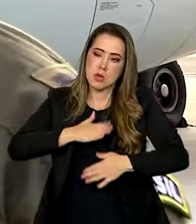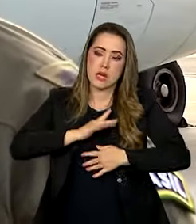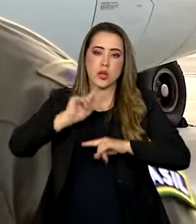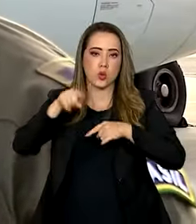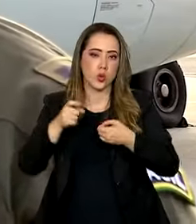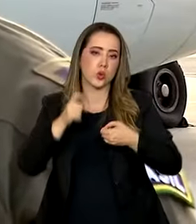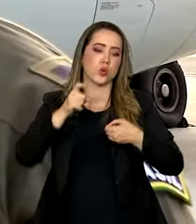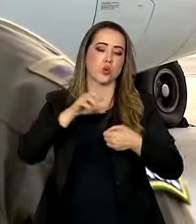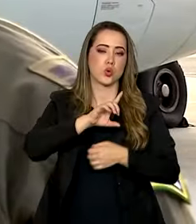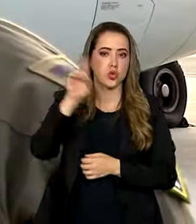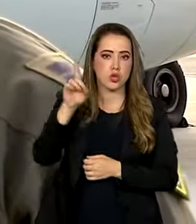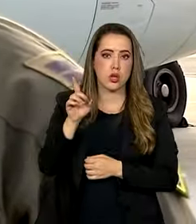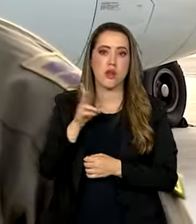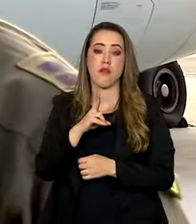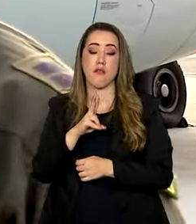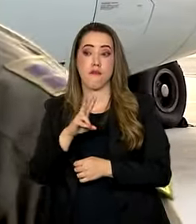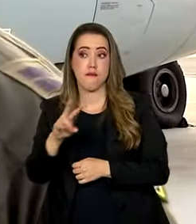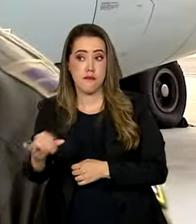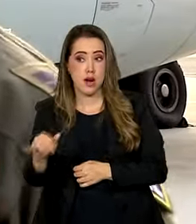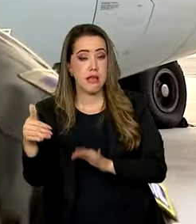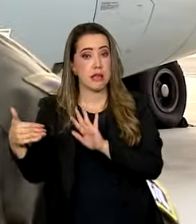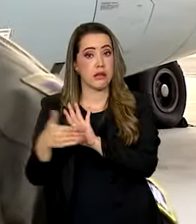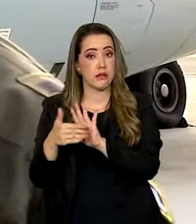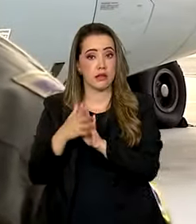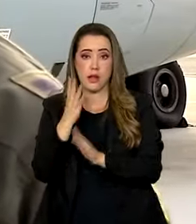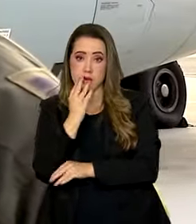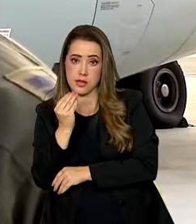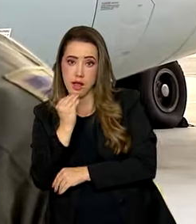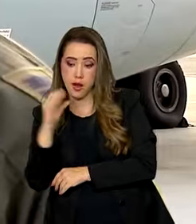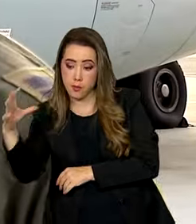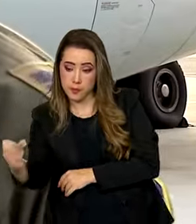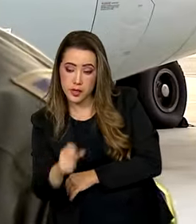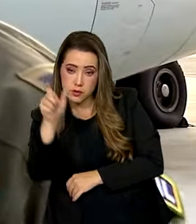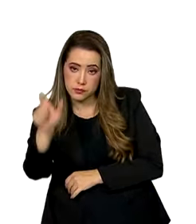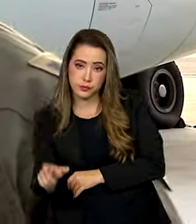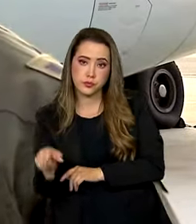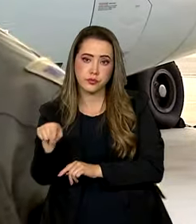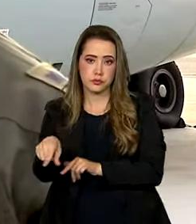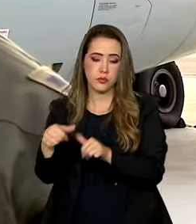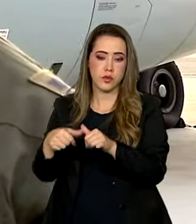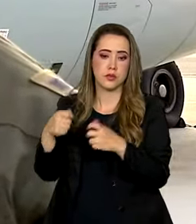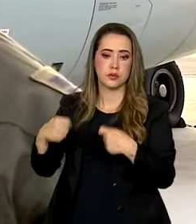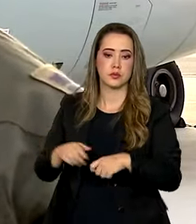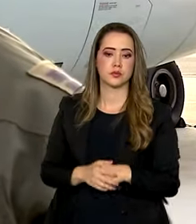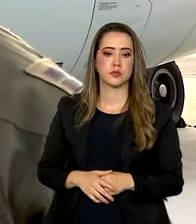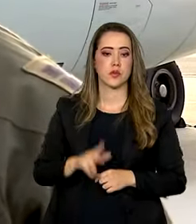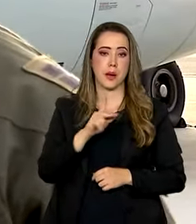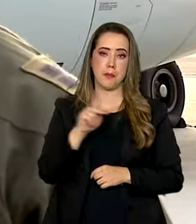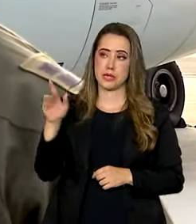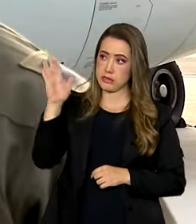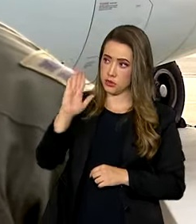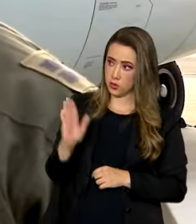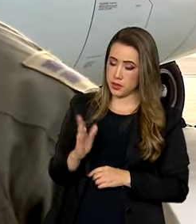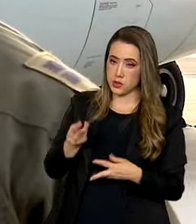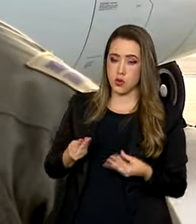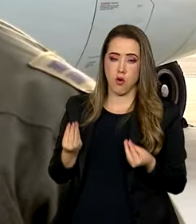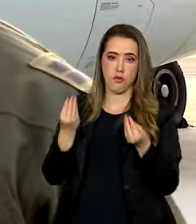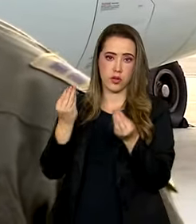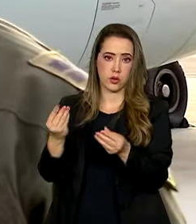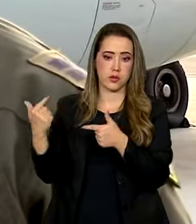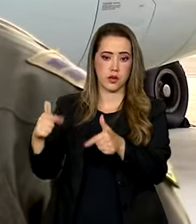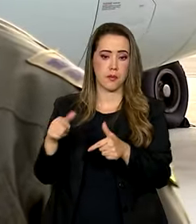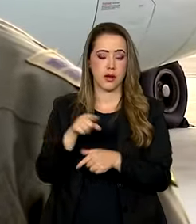dia seguinte partem para Israel para repatriar os nossos cidadãos brasileiros que ali estão. A presidência colocou à disposição dessa